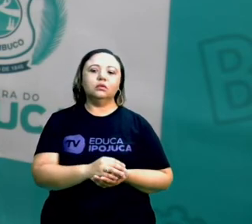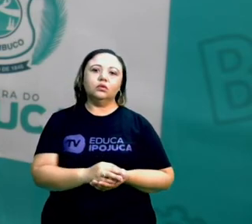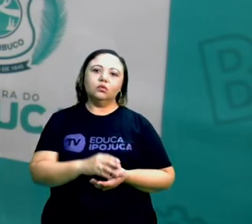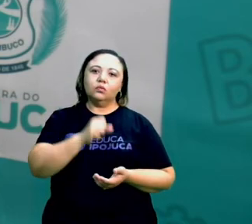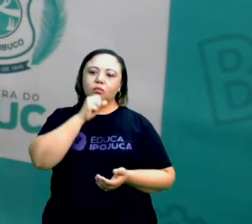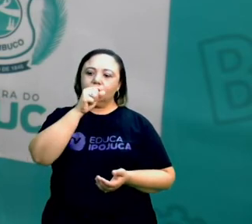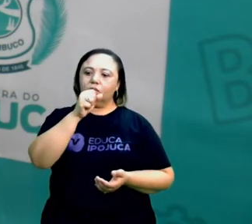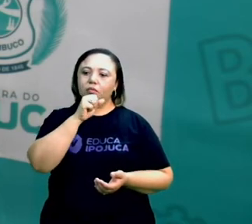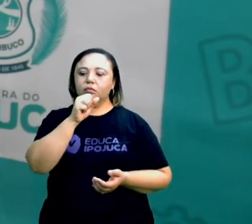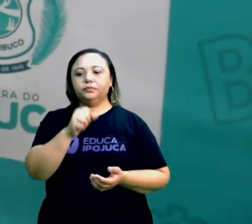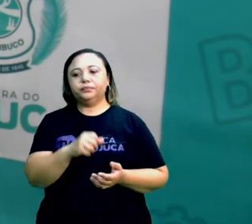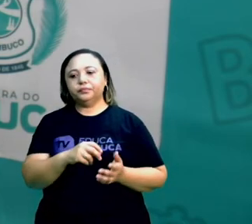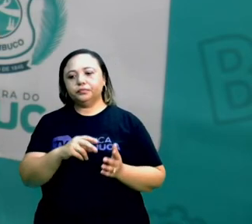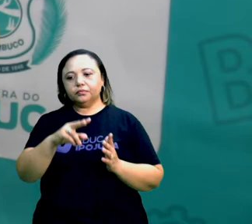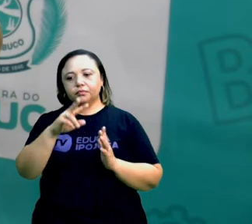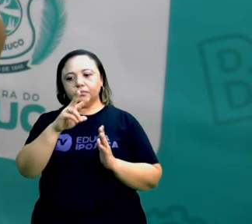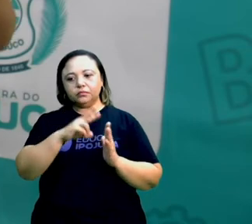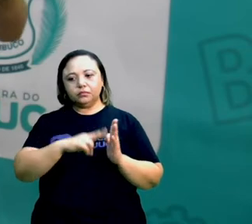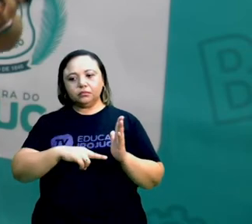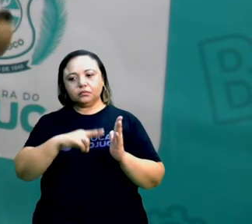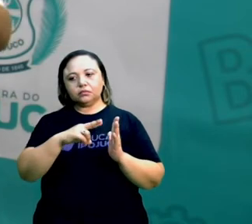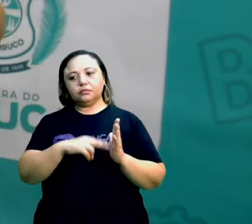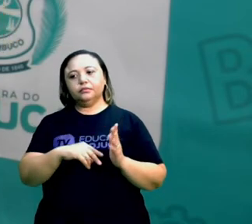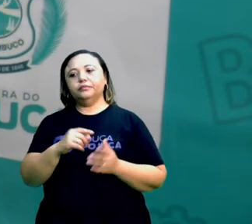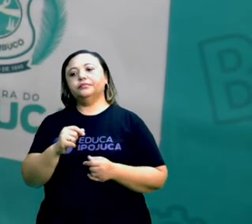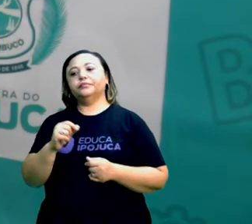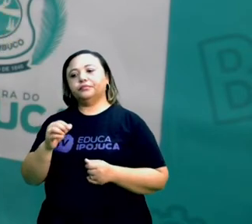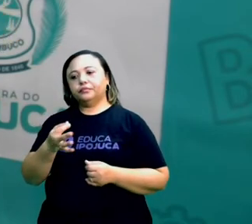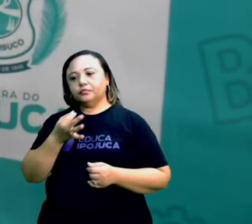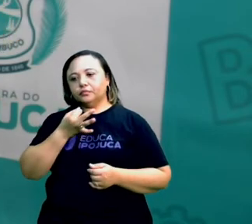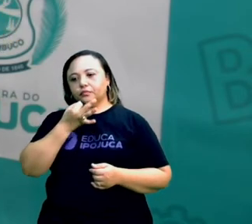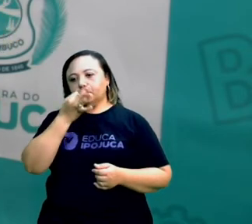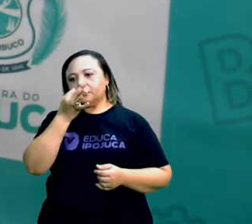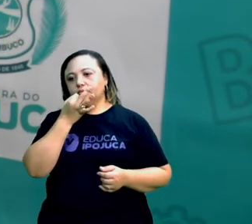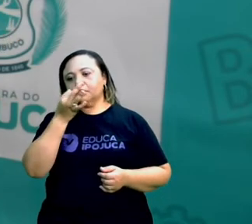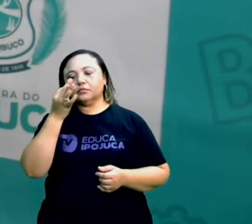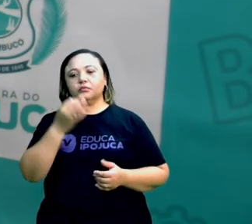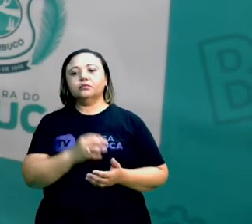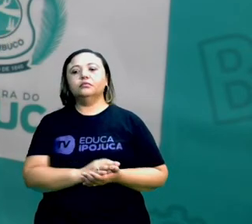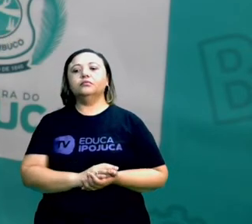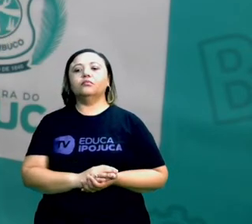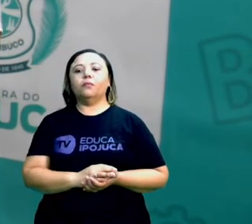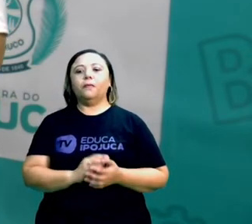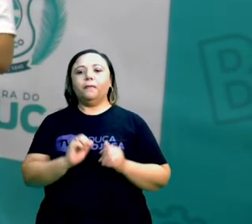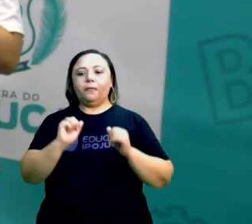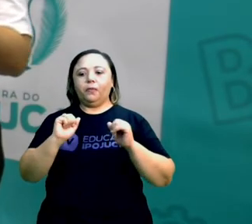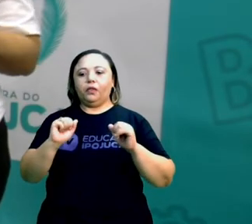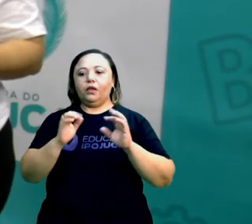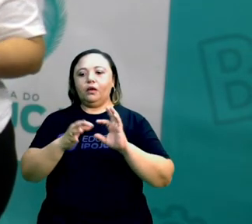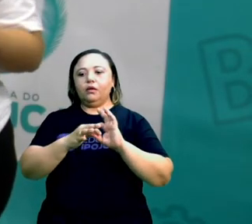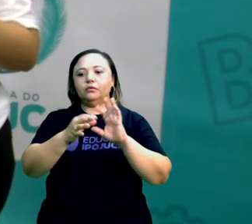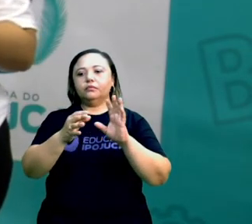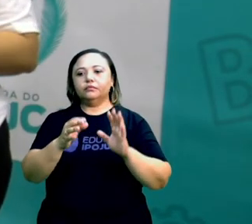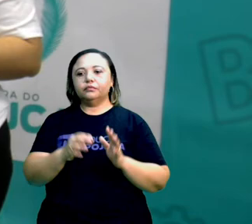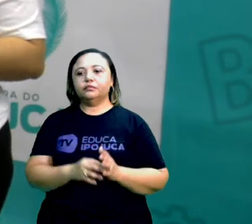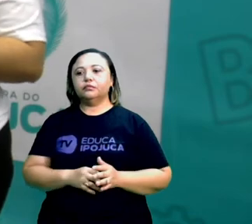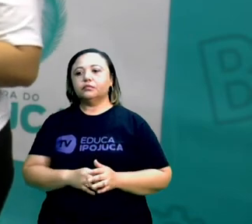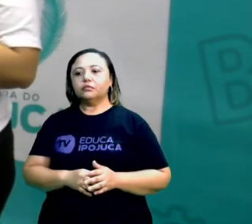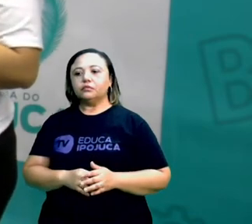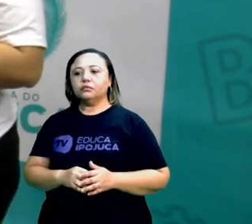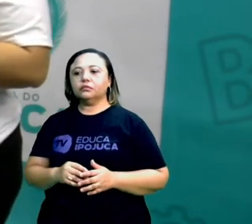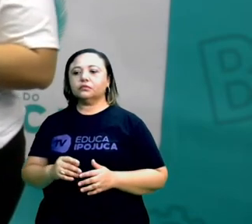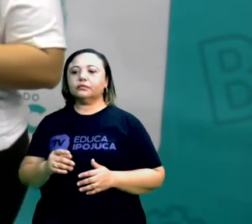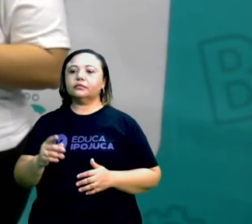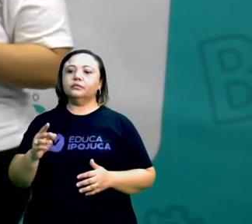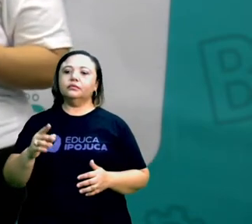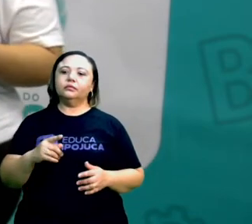em jornal aquela parte que o leitor pode opinar sobre um determinado assunto. Nós temos resenhas e